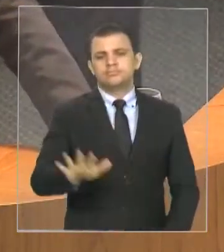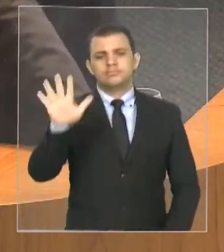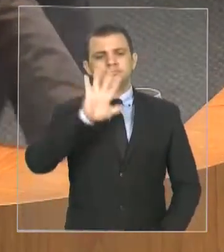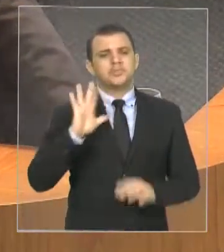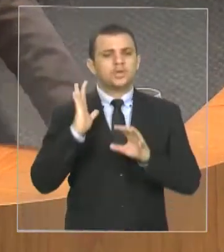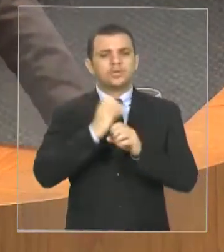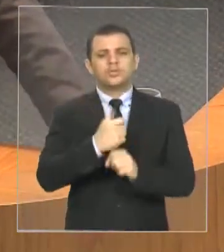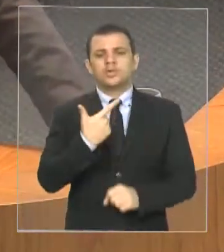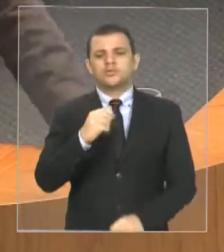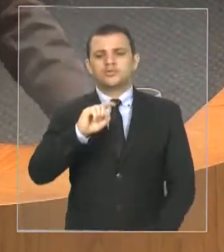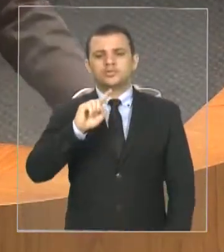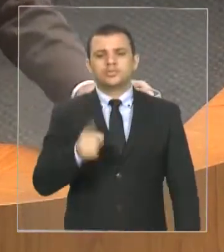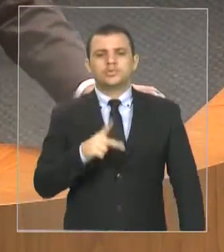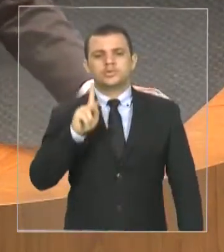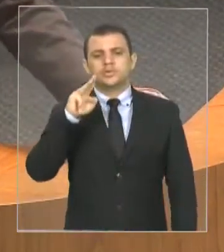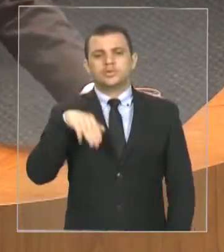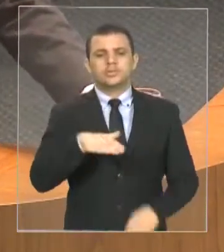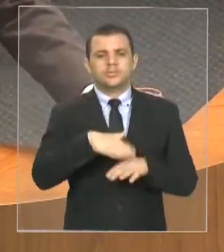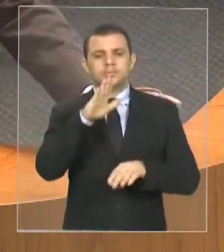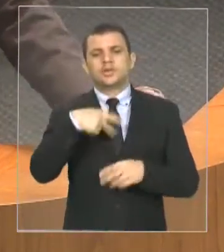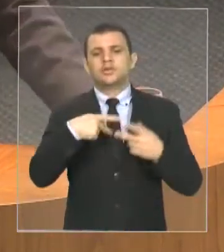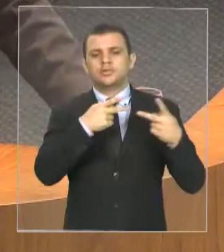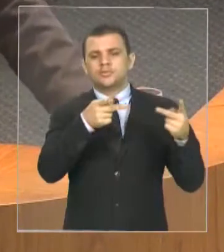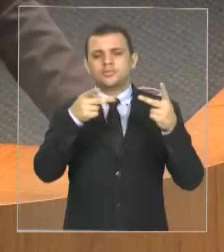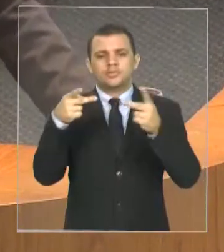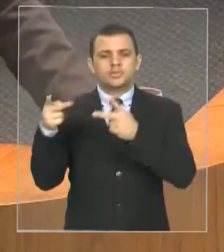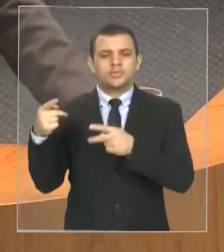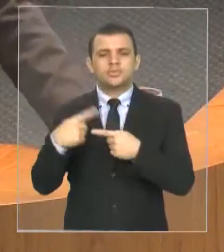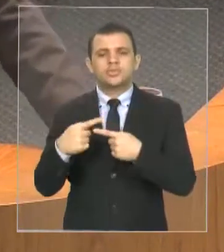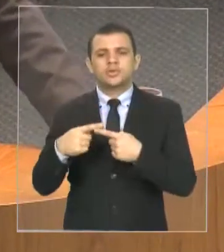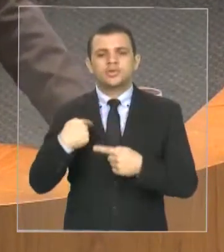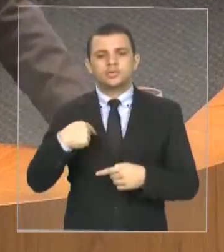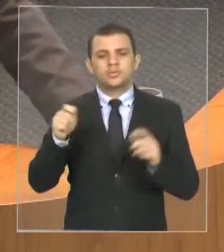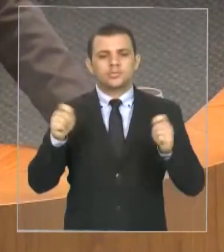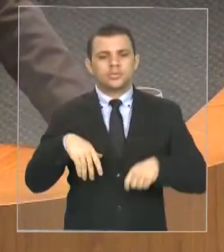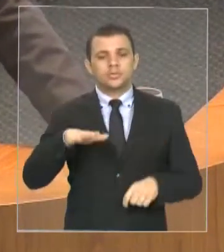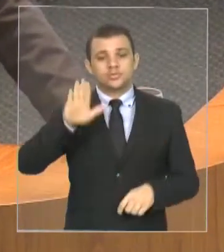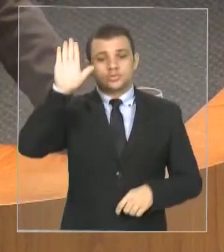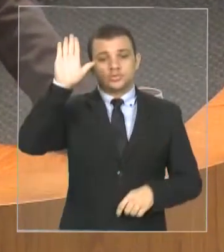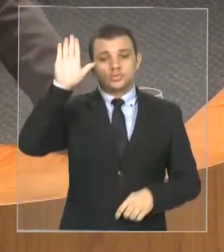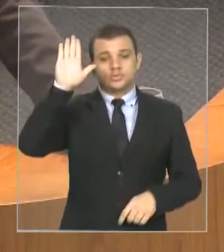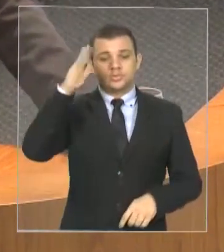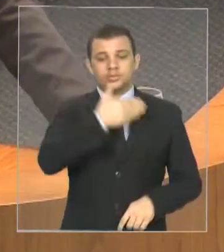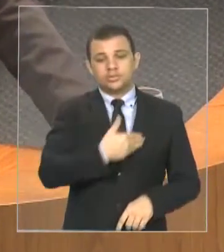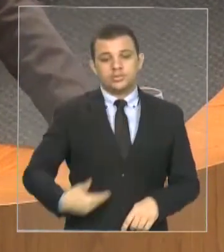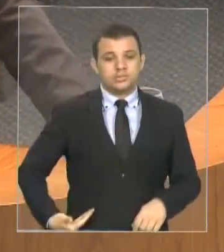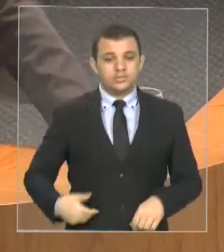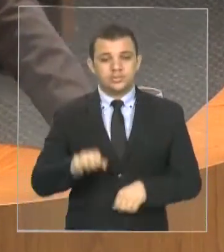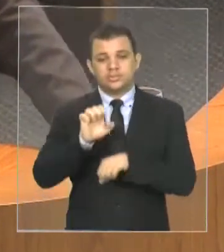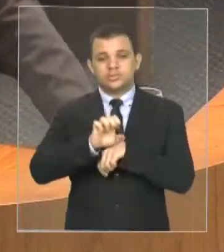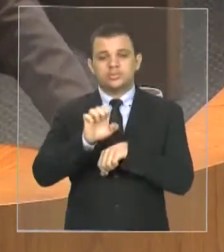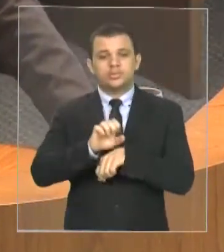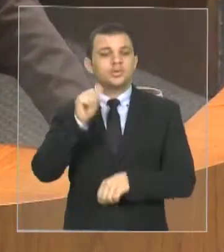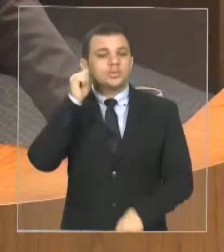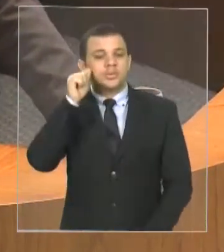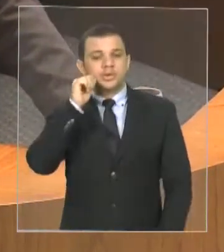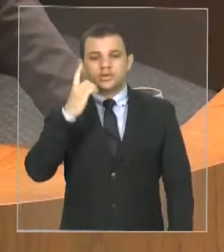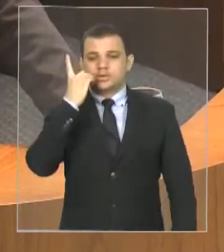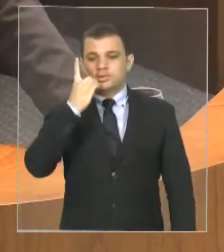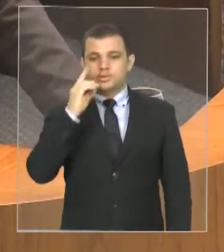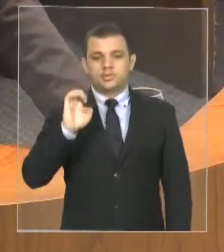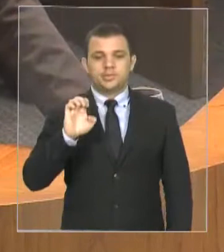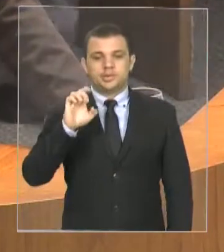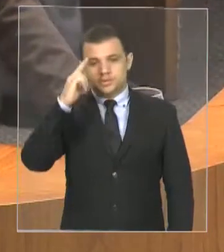quilômetros. Qual a possibilidade da candidatura ao governo do estado da deputada Elisiane